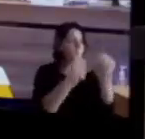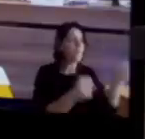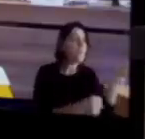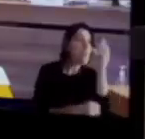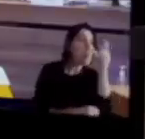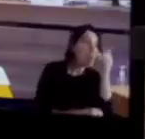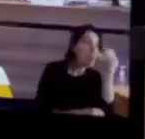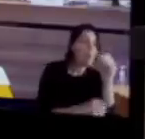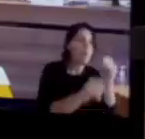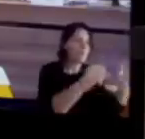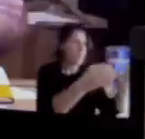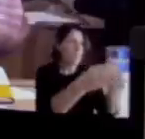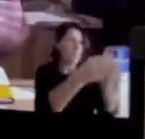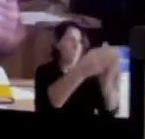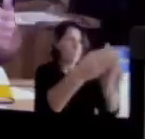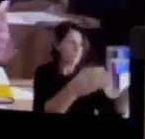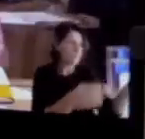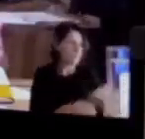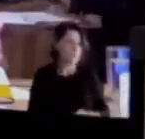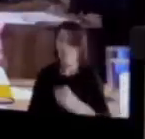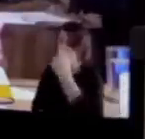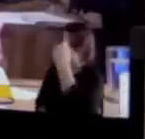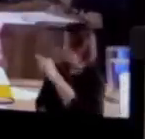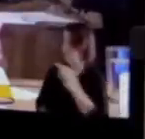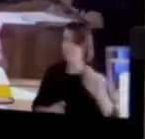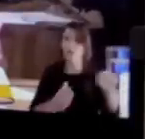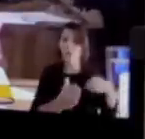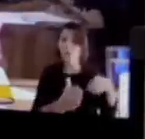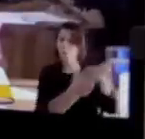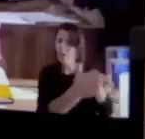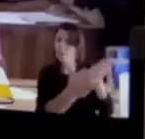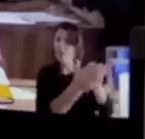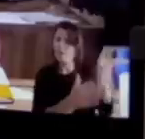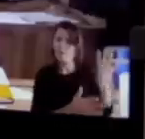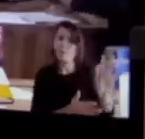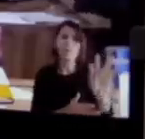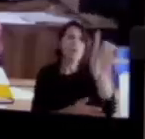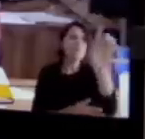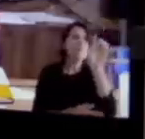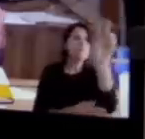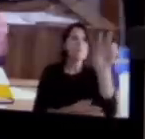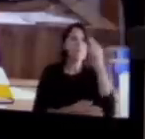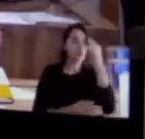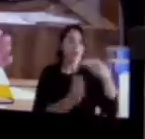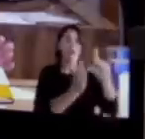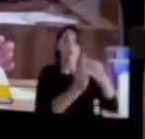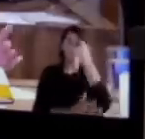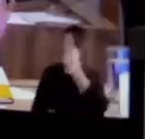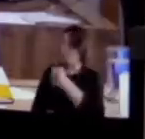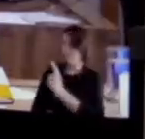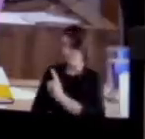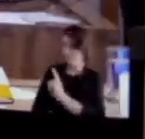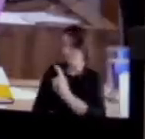quando nós chegamos ali não sabia quem foi chegando não sabia que os prédios estavam depredados então assim não tinha policiamento nenhum